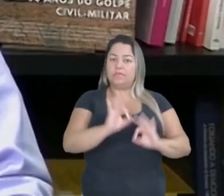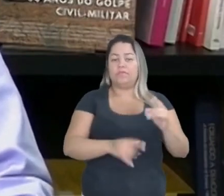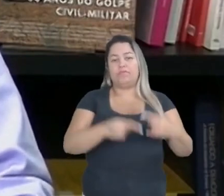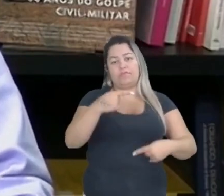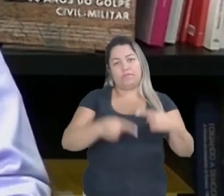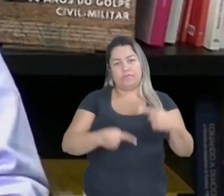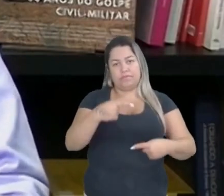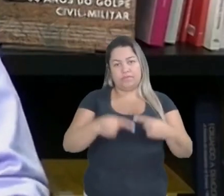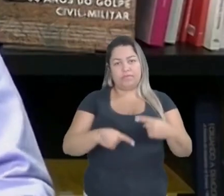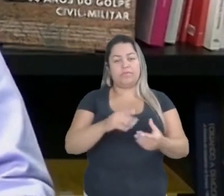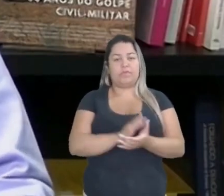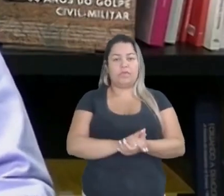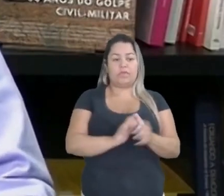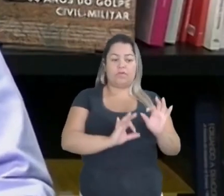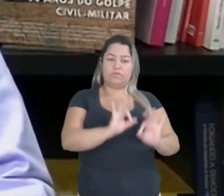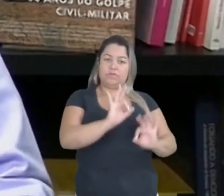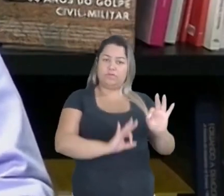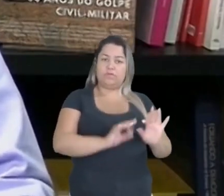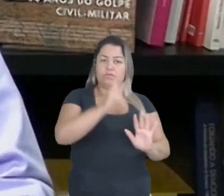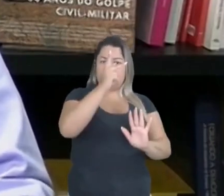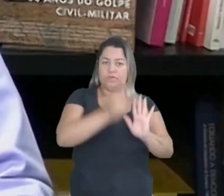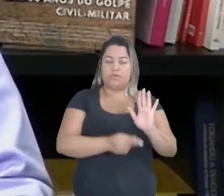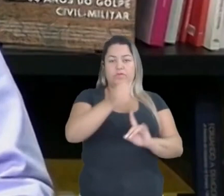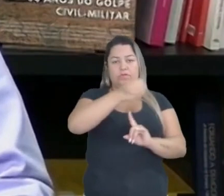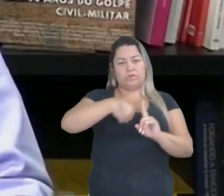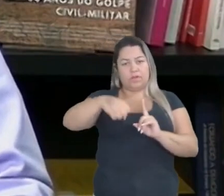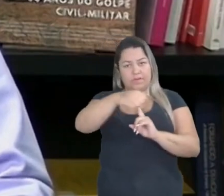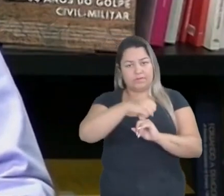política e na organização dos seus projetos sociais,